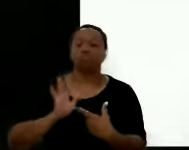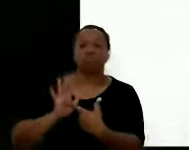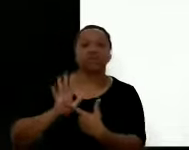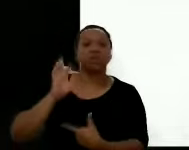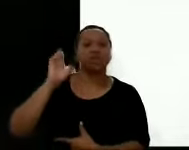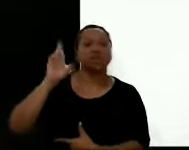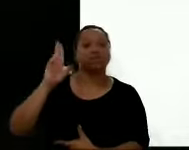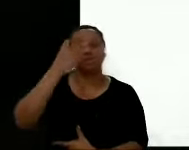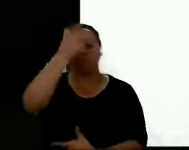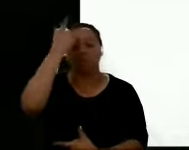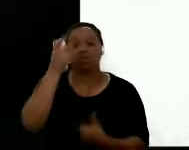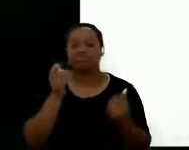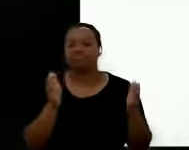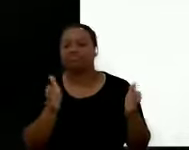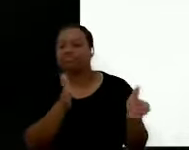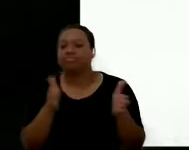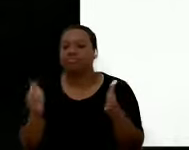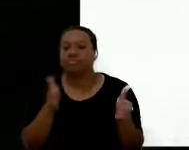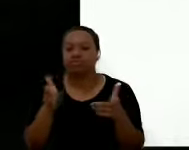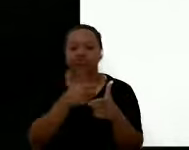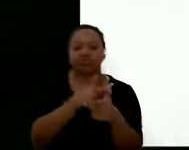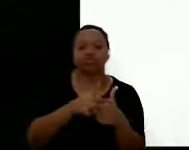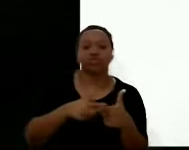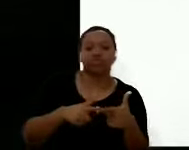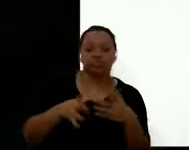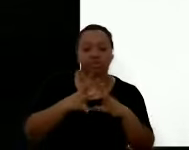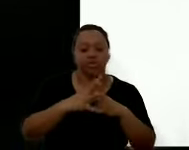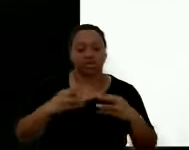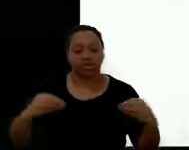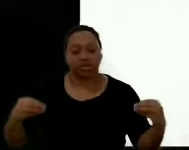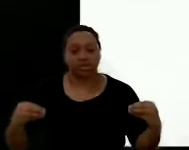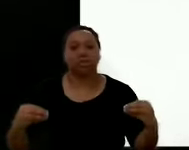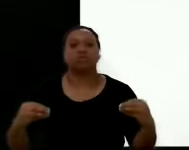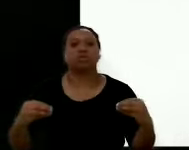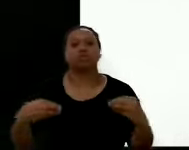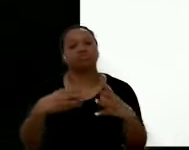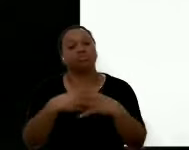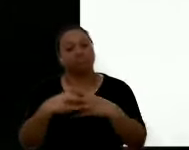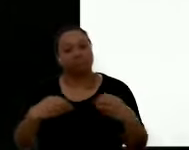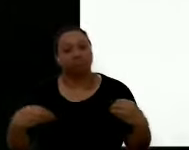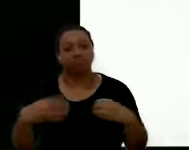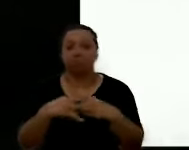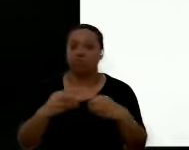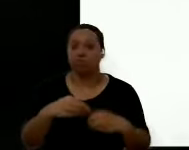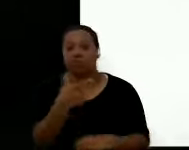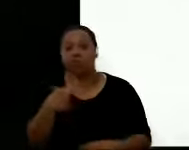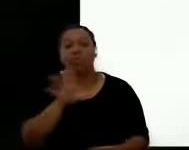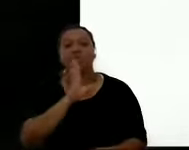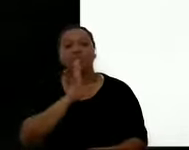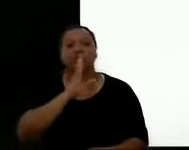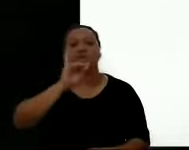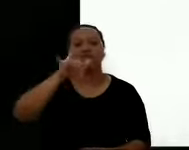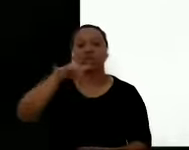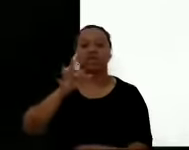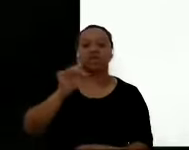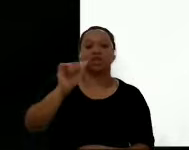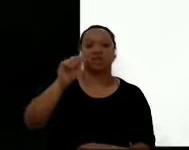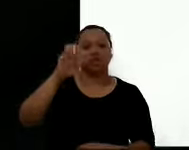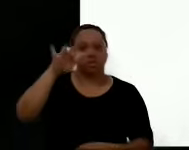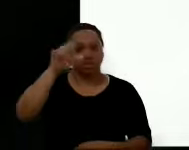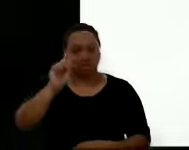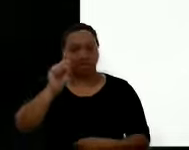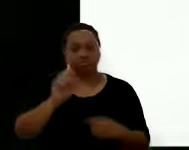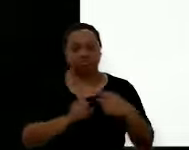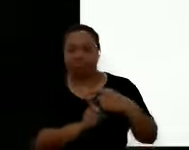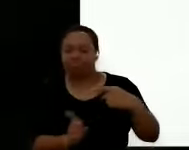maior parte da vida da célula é representada pelo período entre divisão celular e outra conhecido